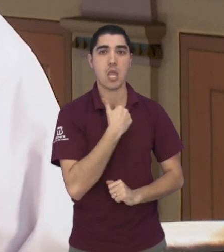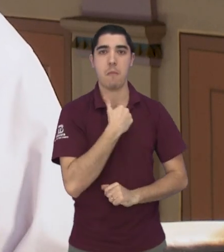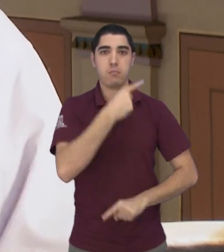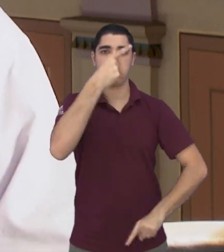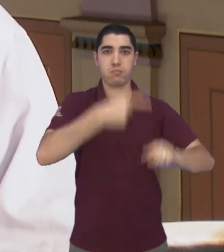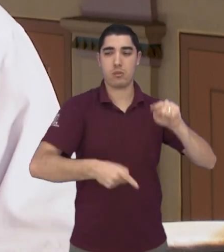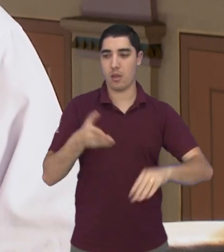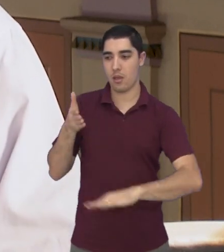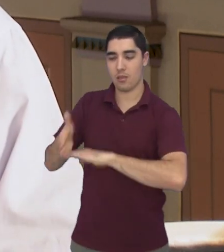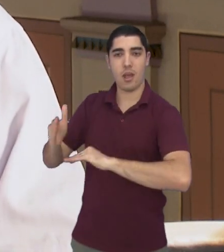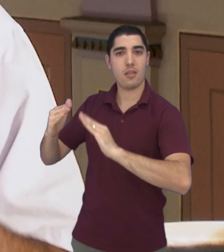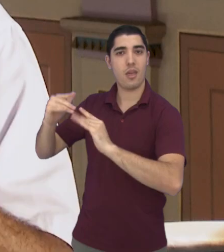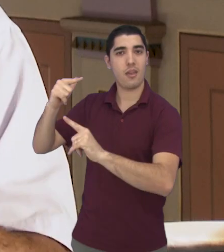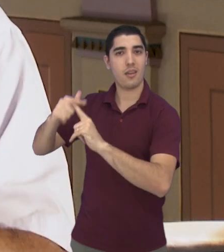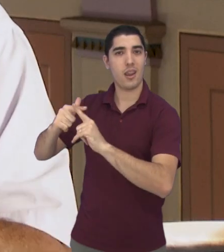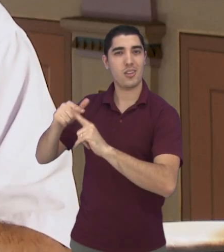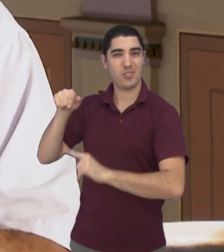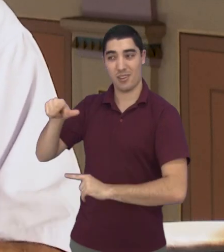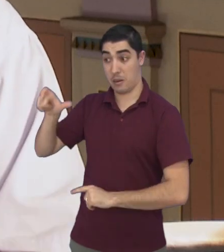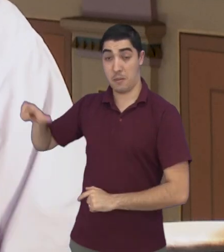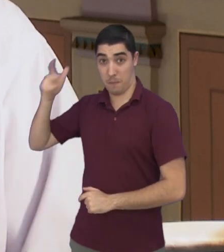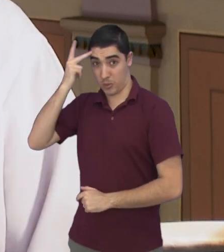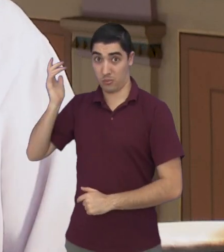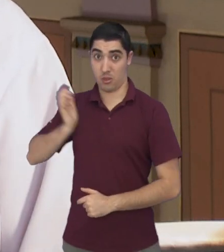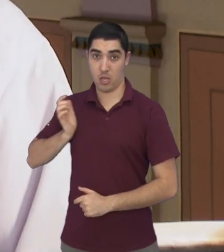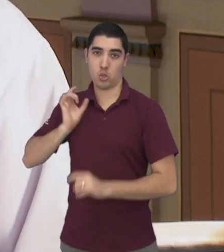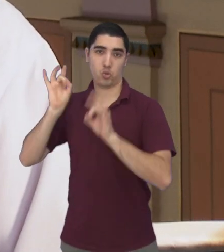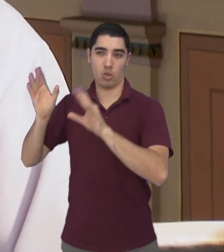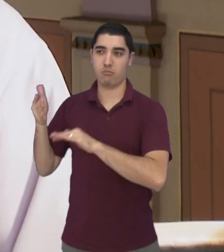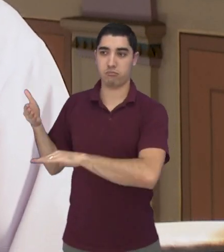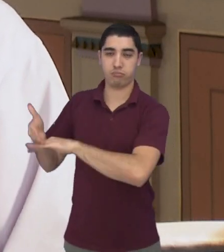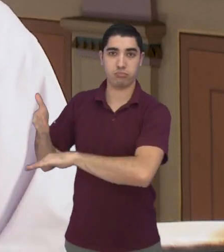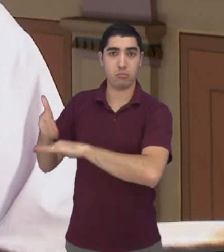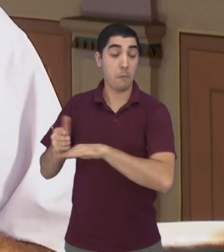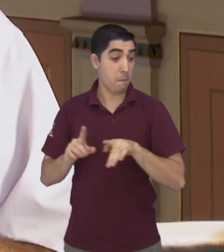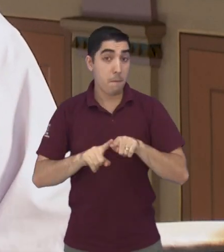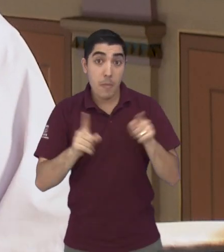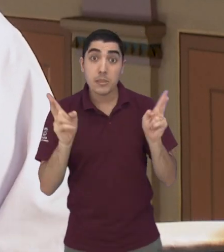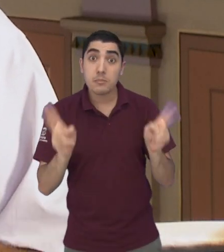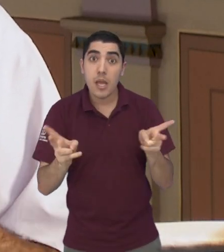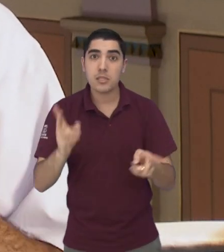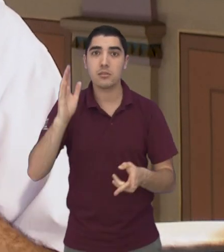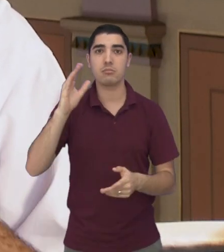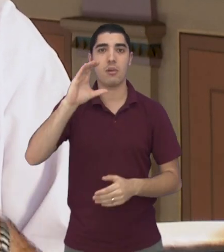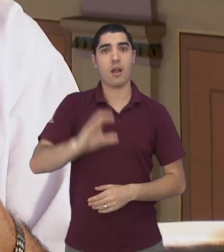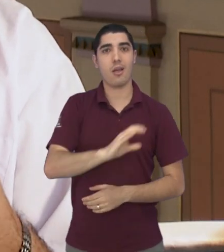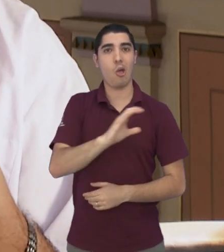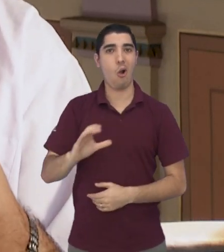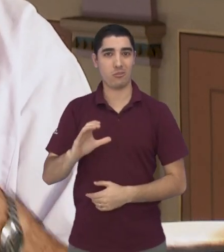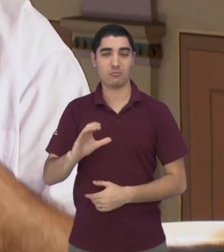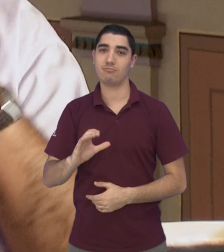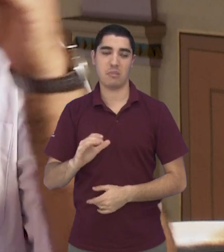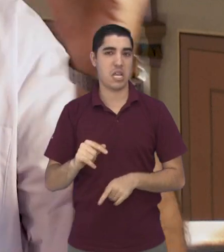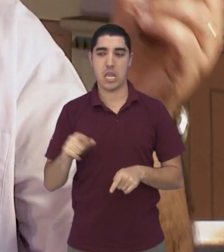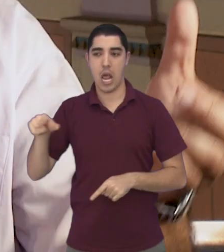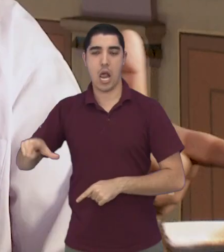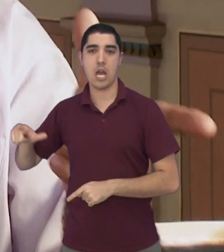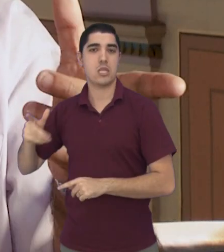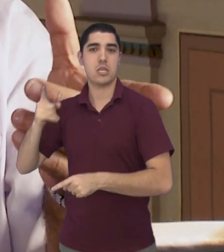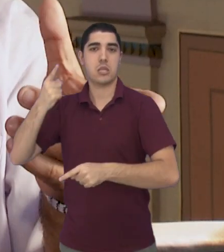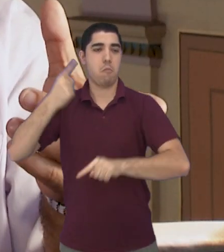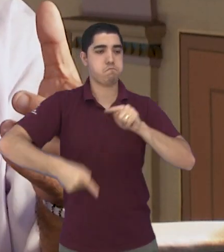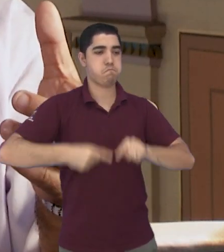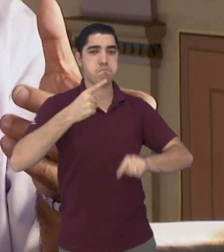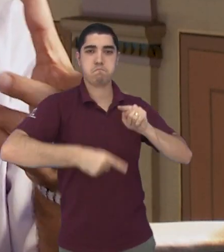elite, para os senhores, ainda que eles fossem obrigados a seguir a fé católica. Mas aos poucos nós temos que levar em consideração, no contexto